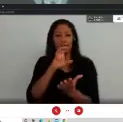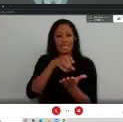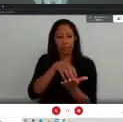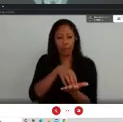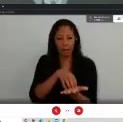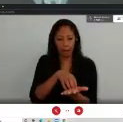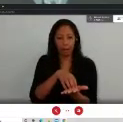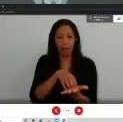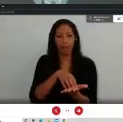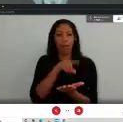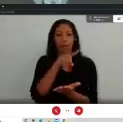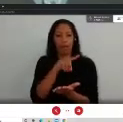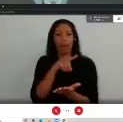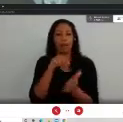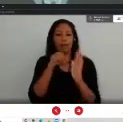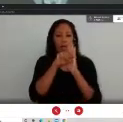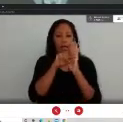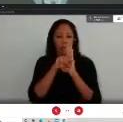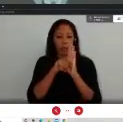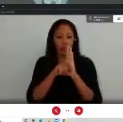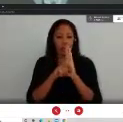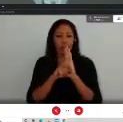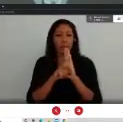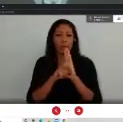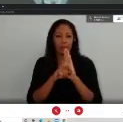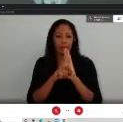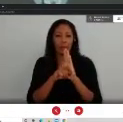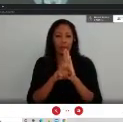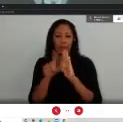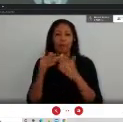E que elas vão abrir novos postos para que